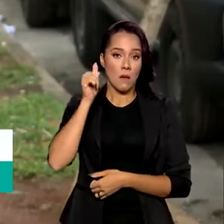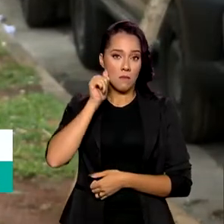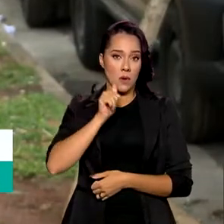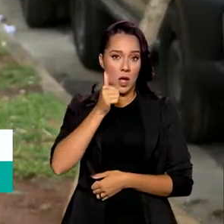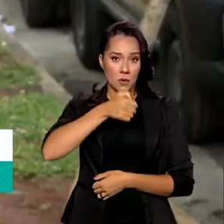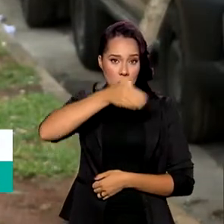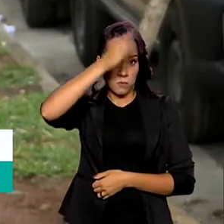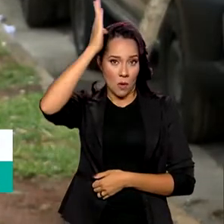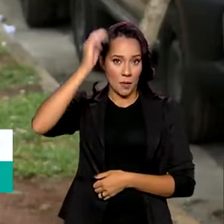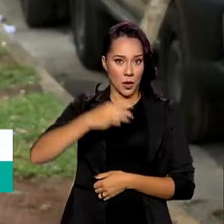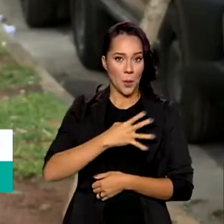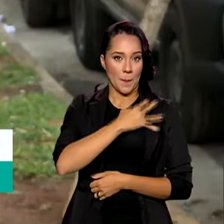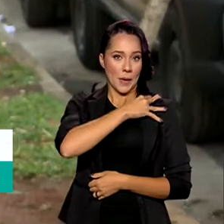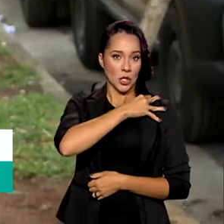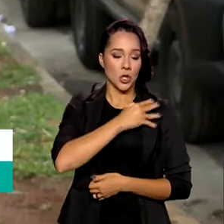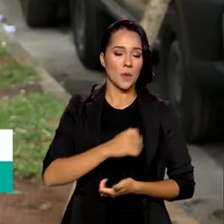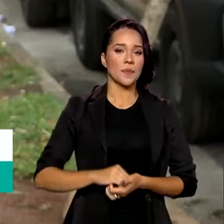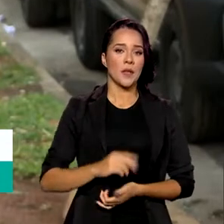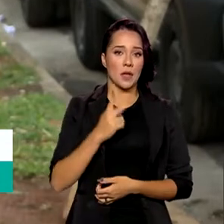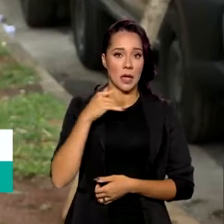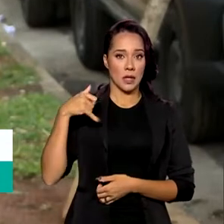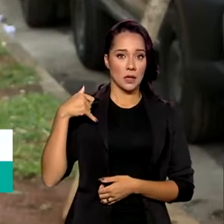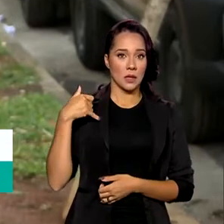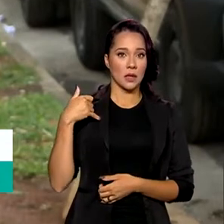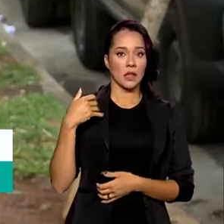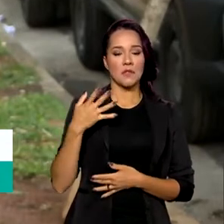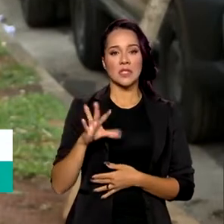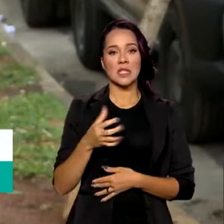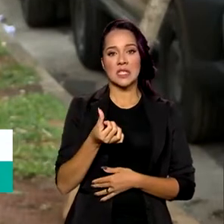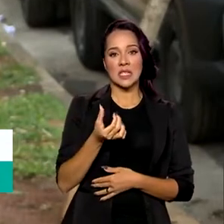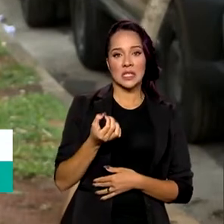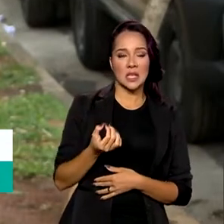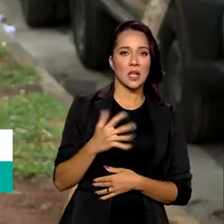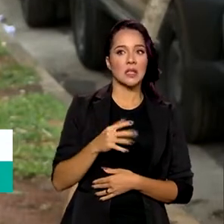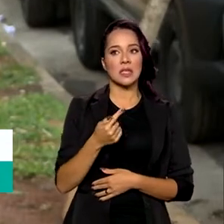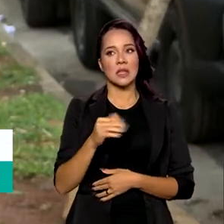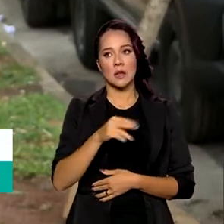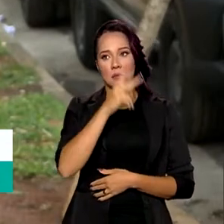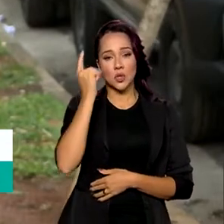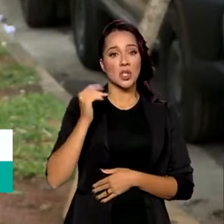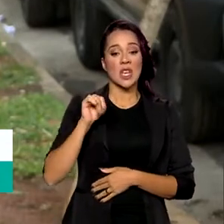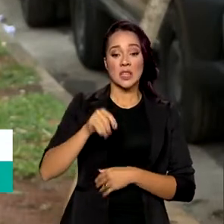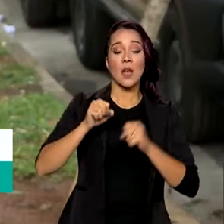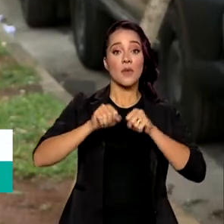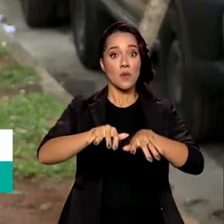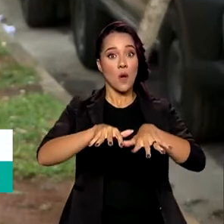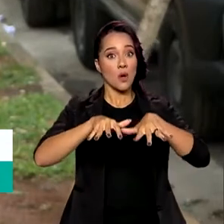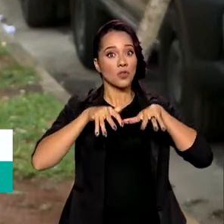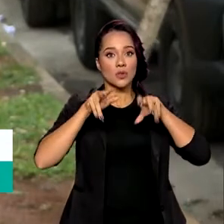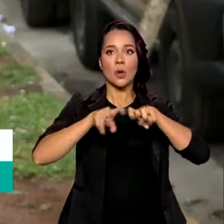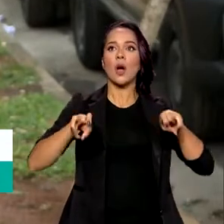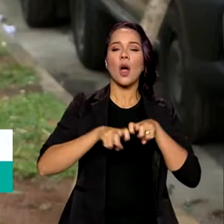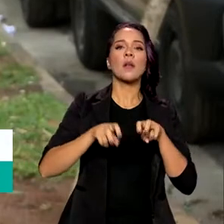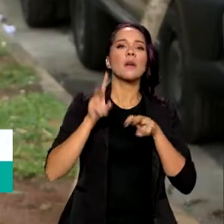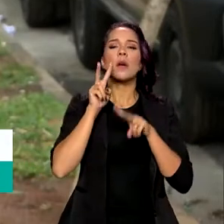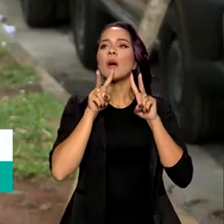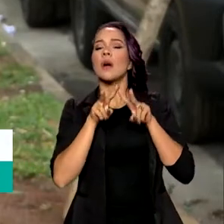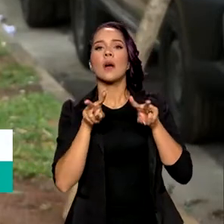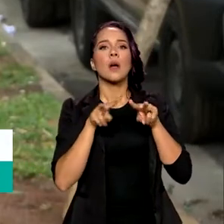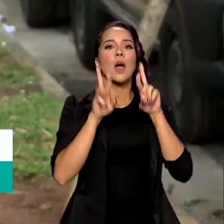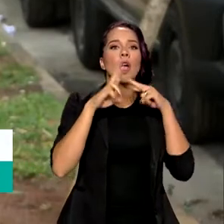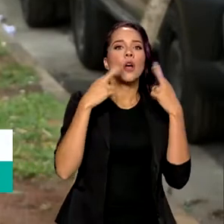Major do Corpo de Bombeiros Luciana Soares de 60 a 70 pessoas que estavam nesse auditório acompanhando uma